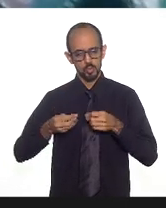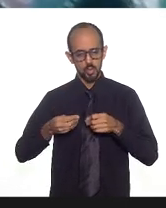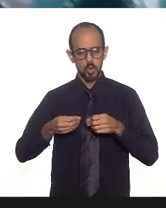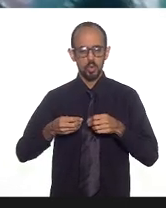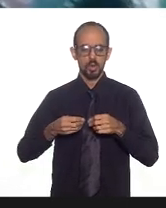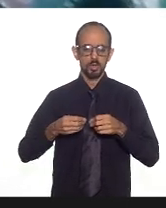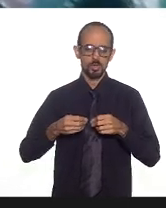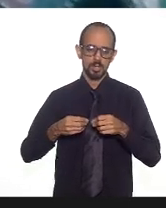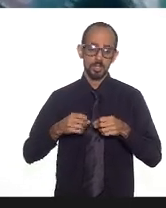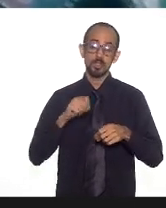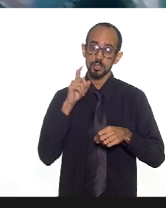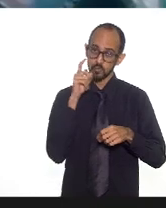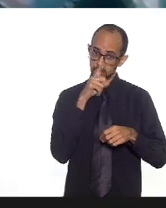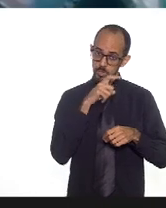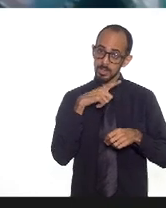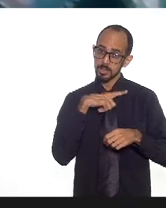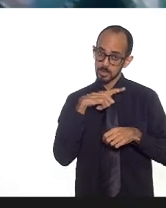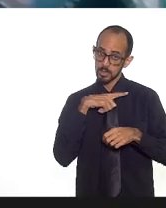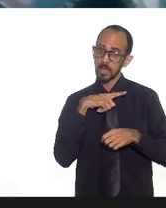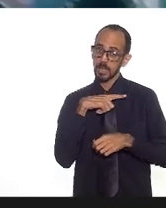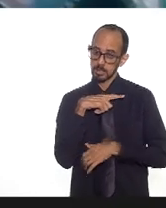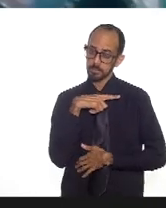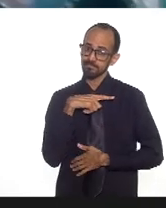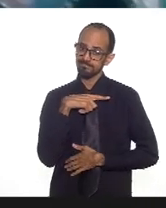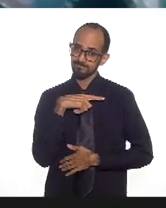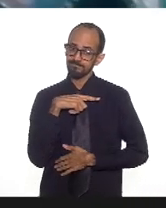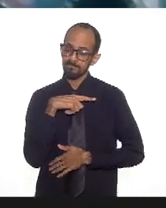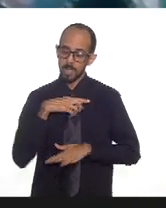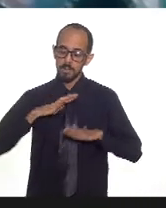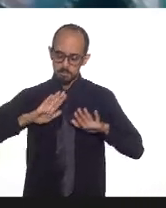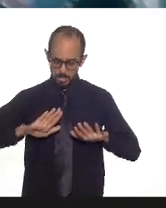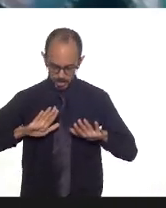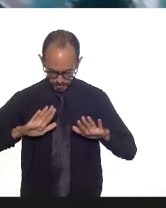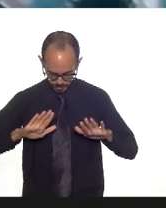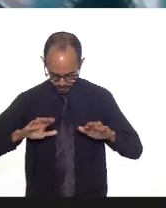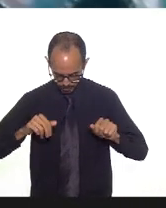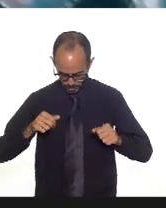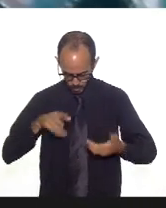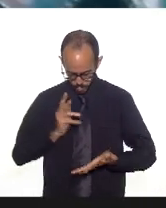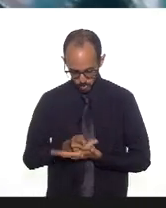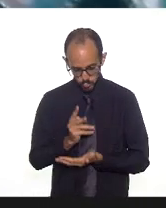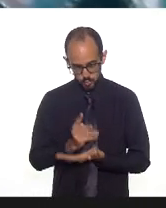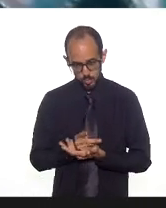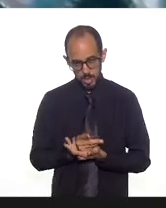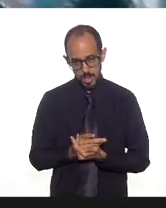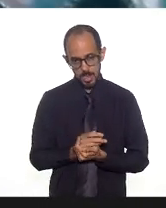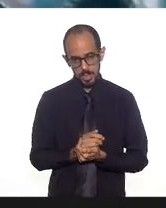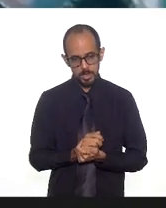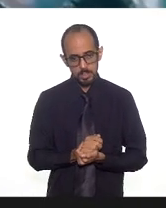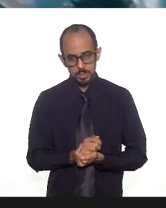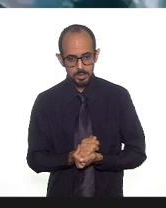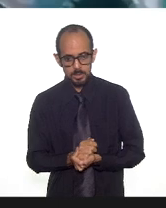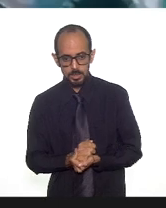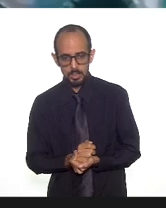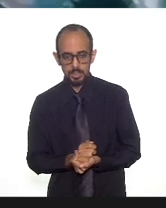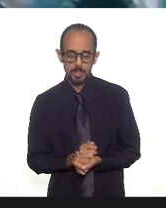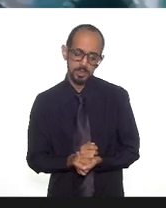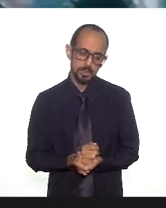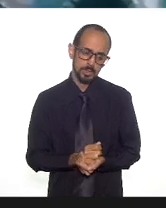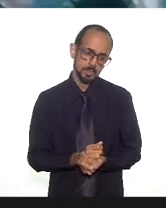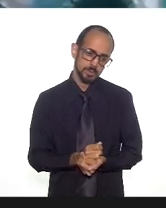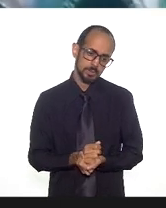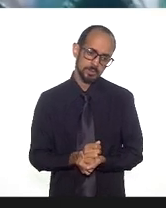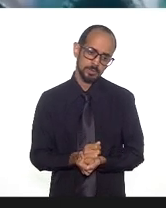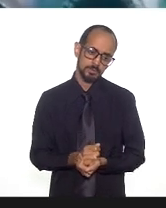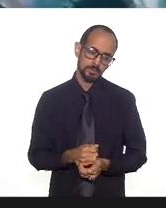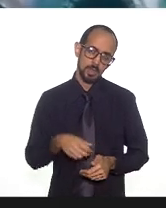com toda a dificuldade que a gente experimenta com ele, mas que, para manter a vida, e por isso o CEP está em greve, né, pela